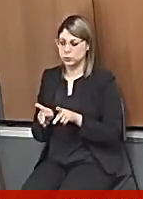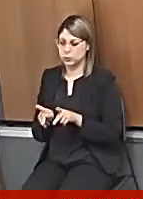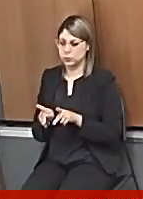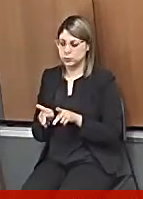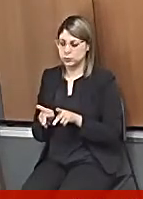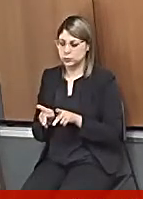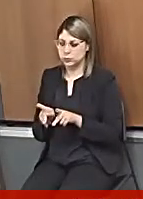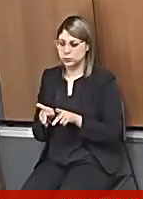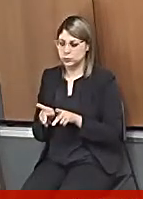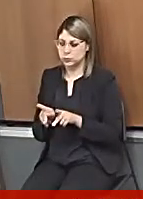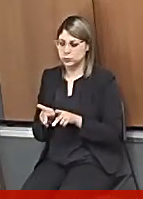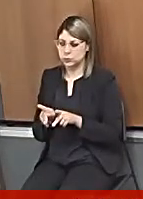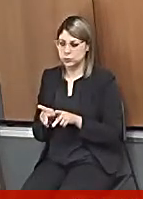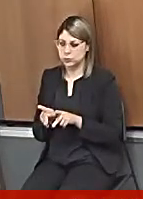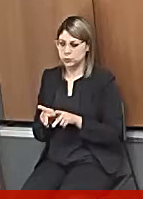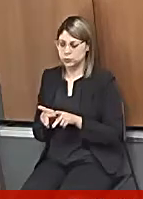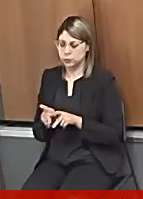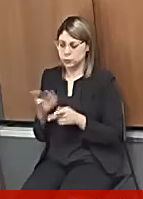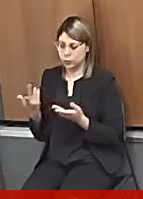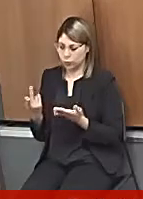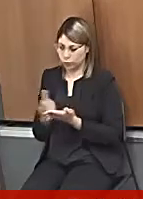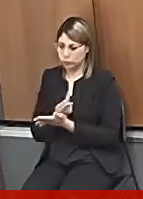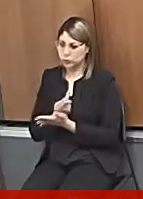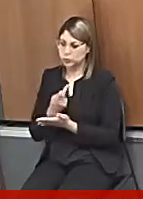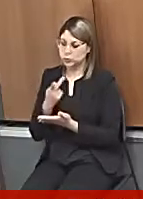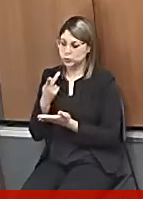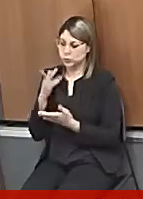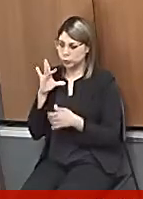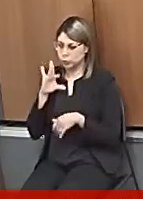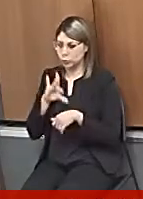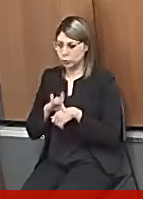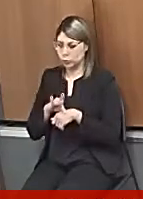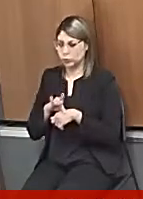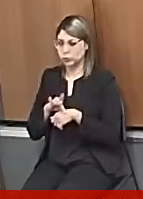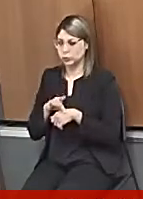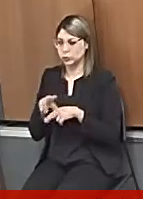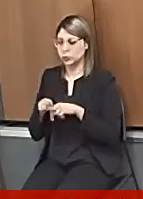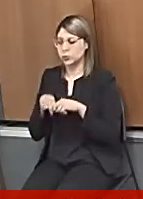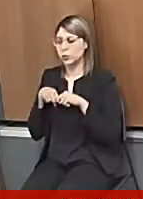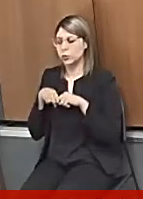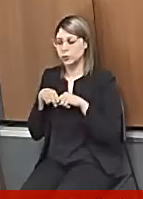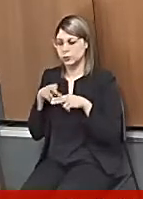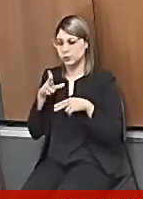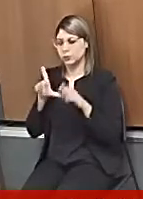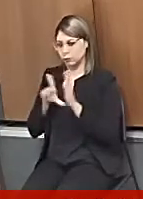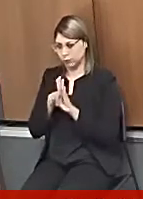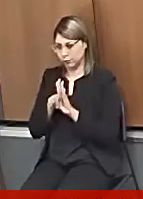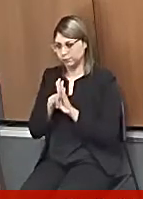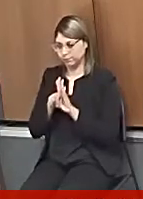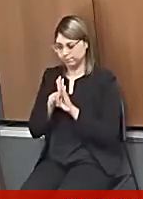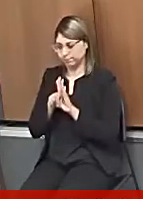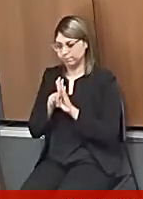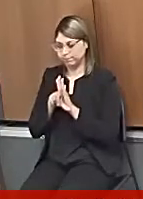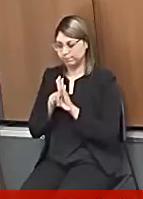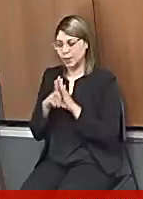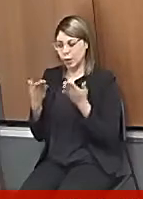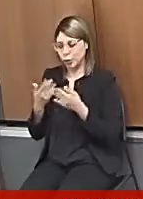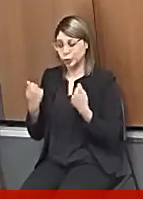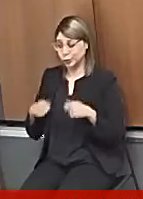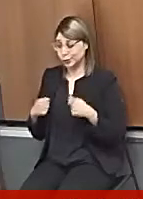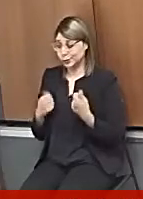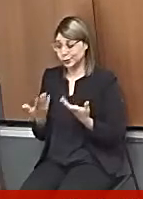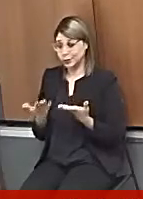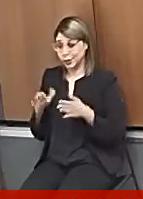que há dois adoecidos pela é lei né e que depende hoje